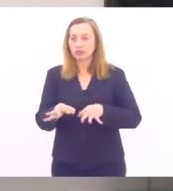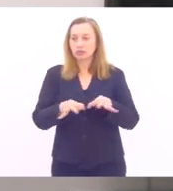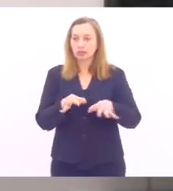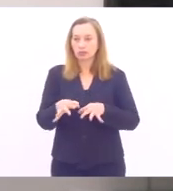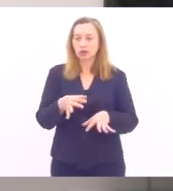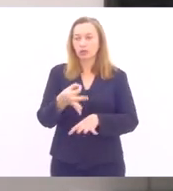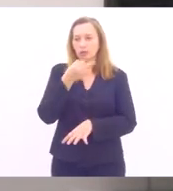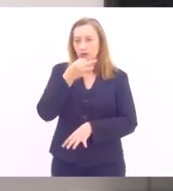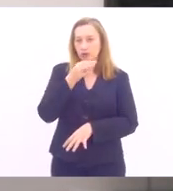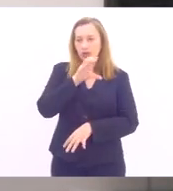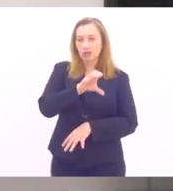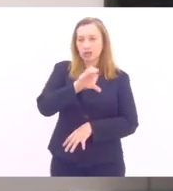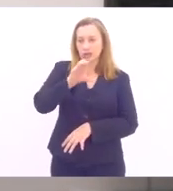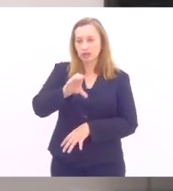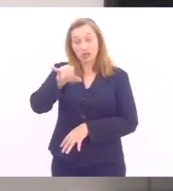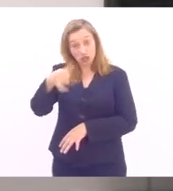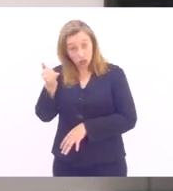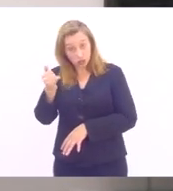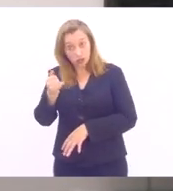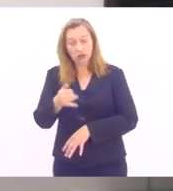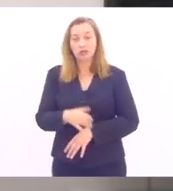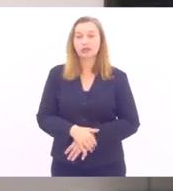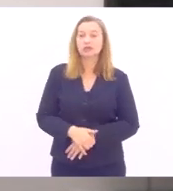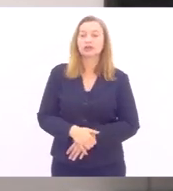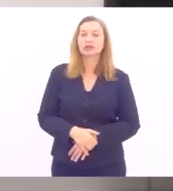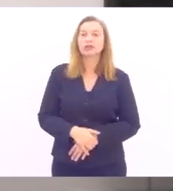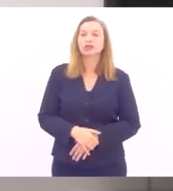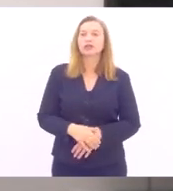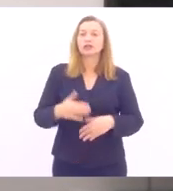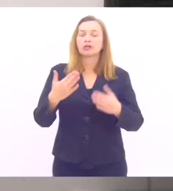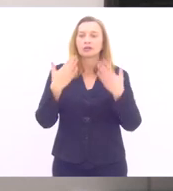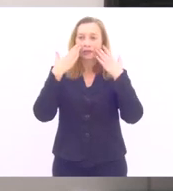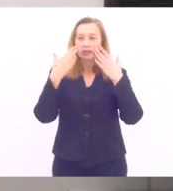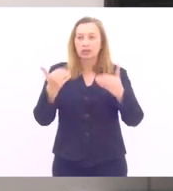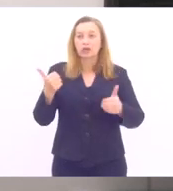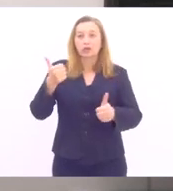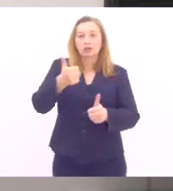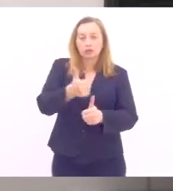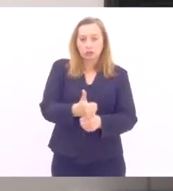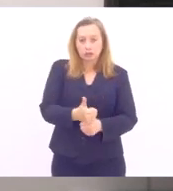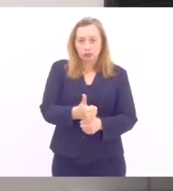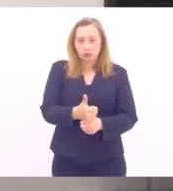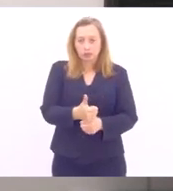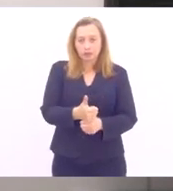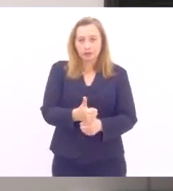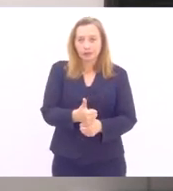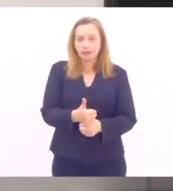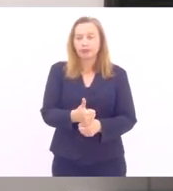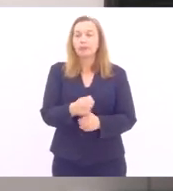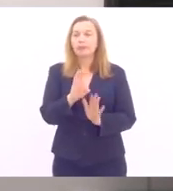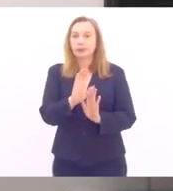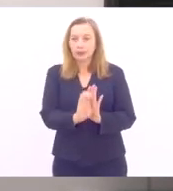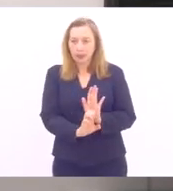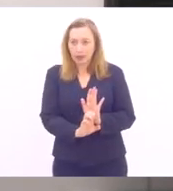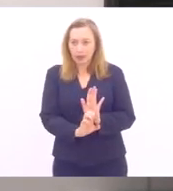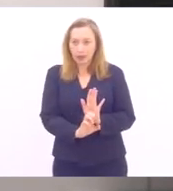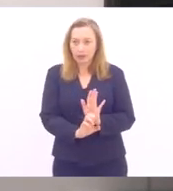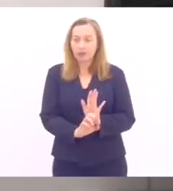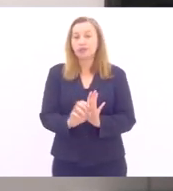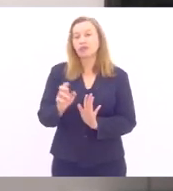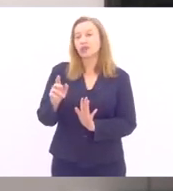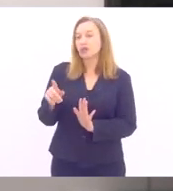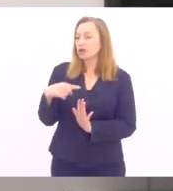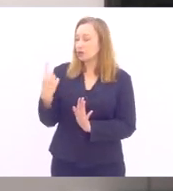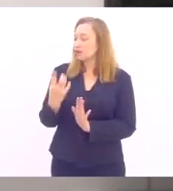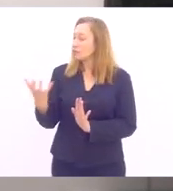CCJ, Comissão de Constituição e Justiça, para apresentar um substitutivo sobre as emendas, quais que nós devemos